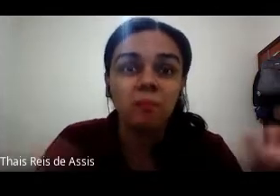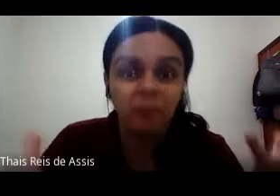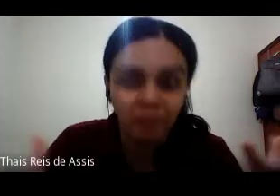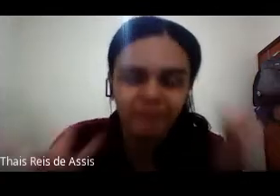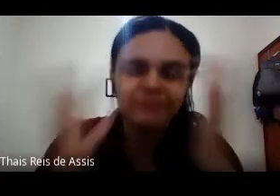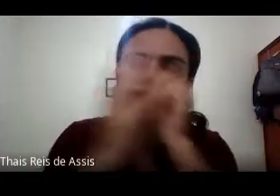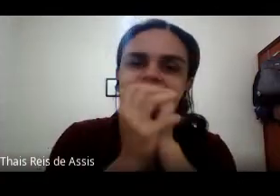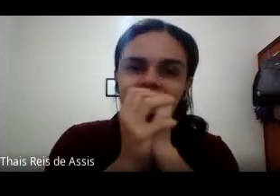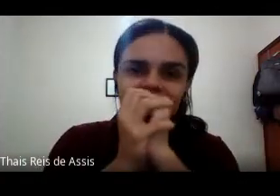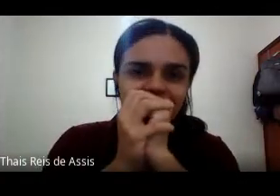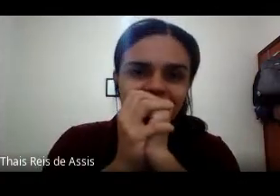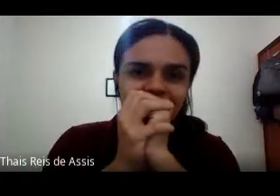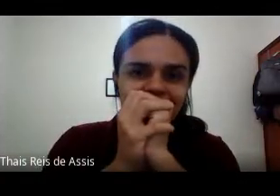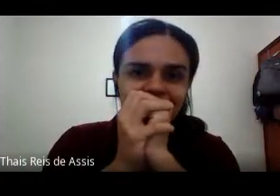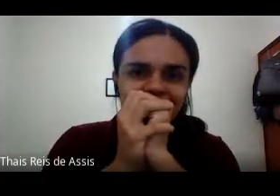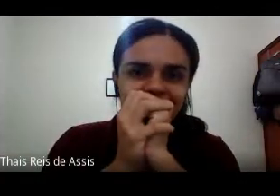AIDS.